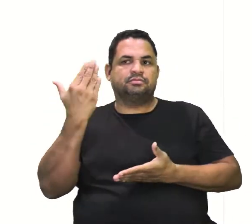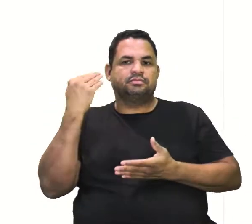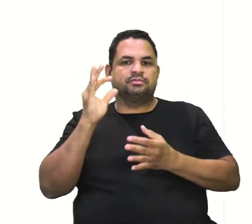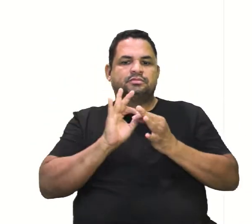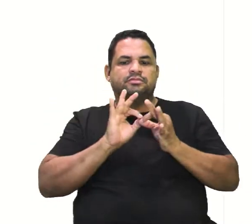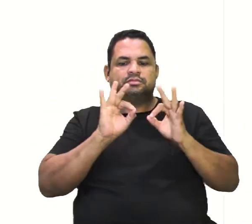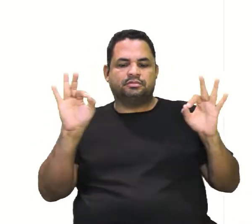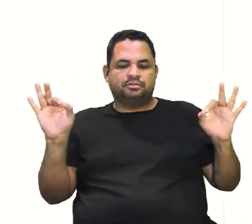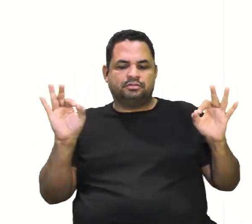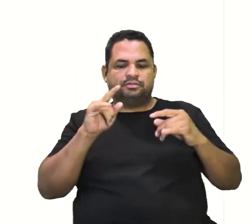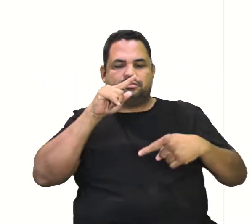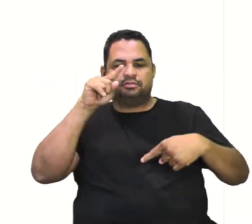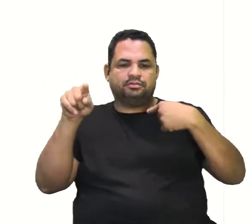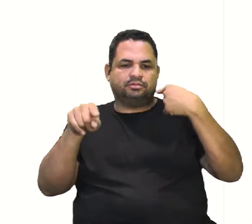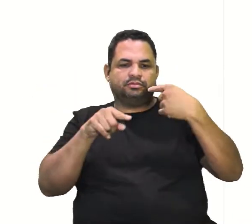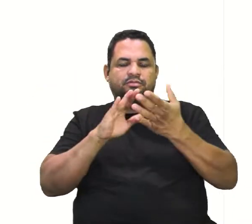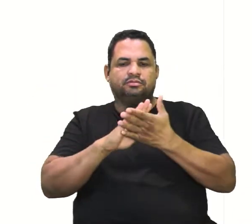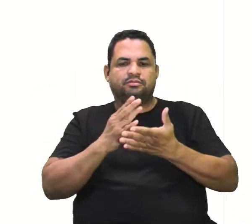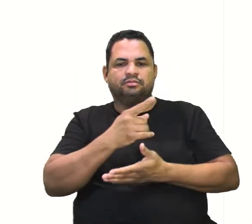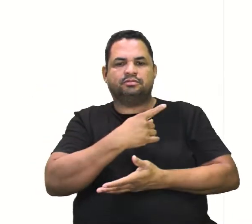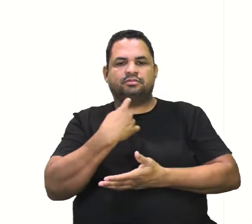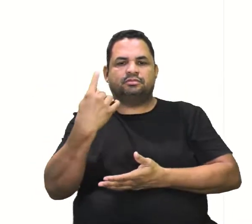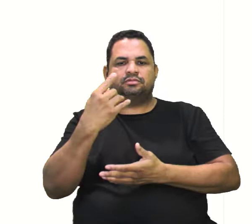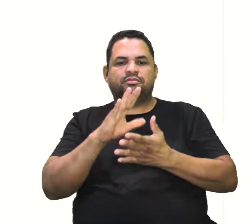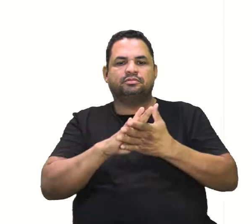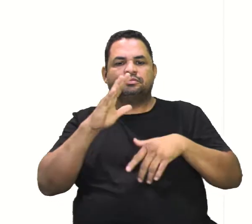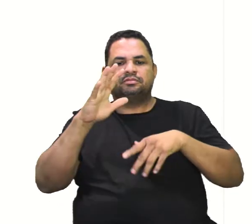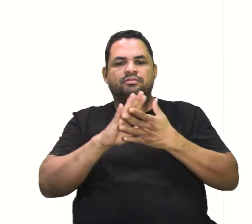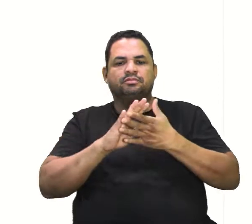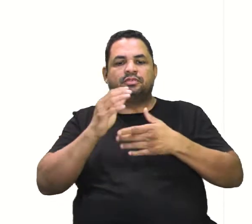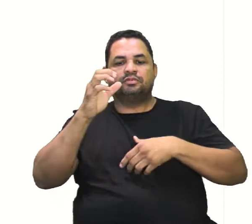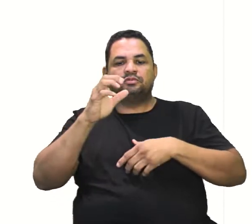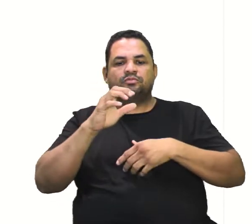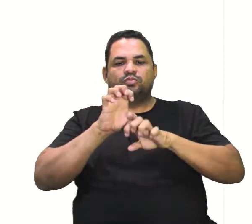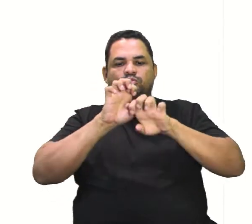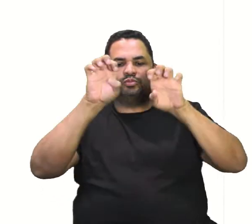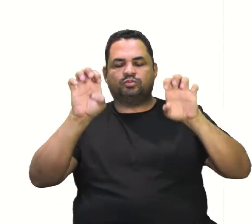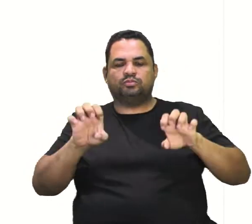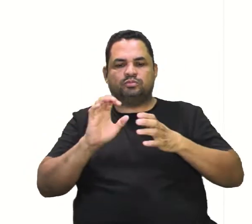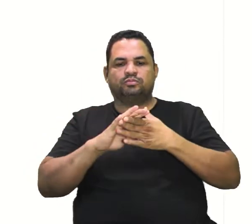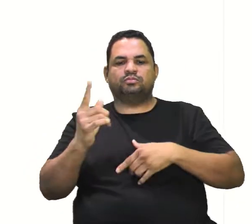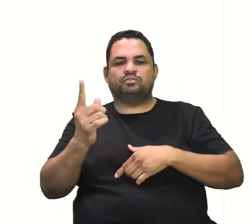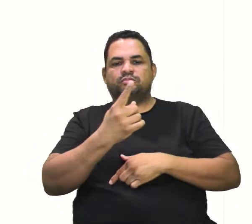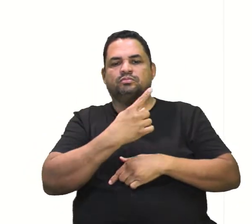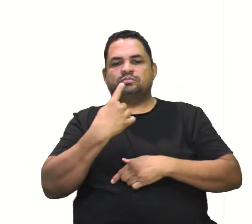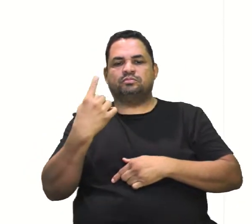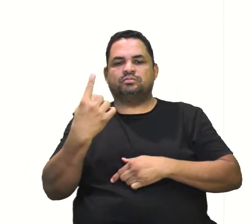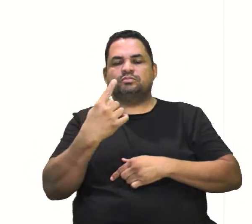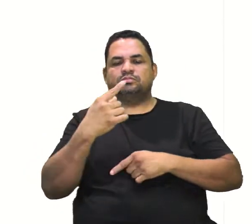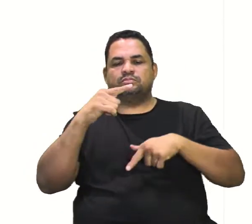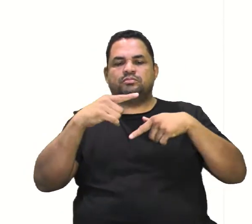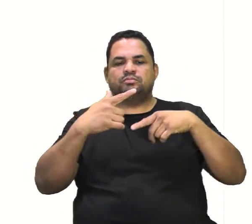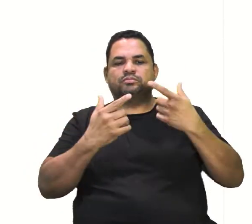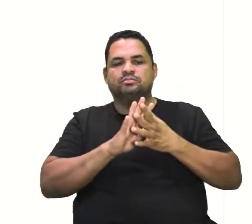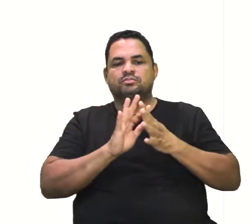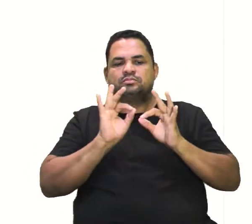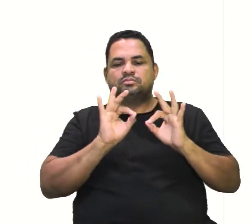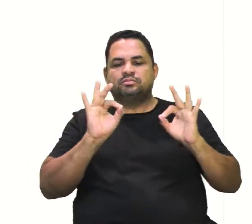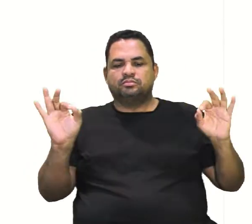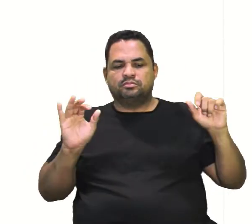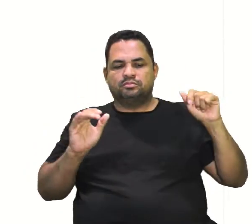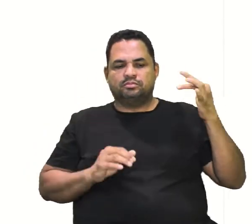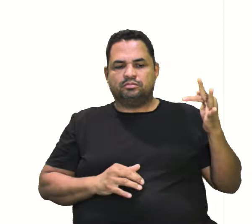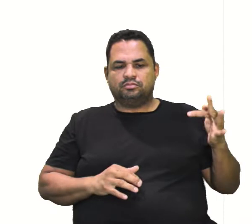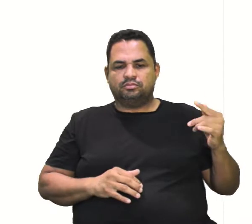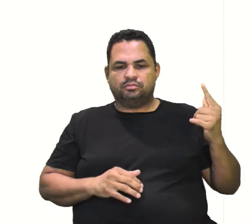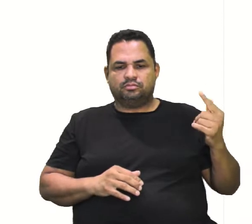Nós trabalhamos aqui de acordo com a nossa estrutura do nosso material. Então tá aqui, ó. A distância de F1 até F2 vai